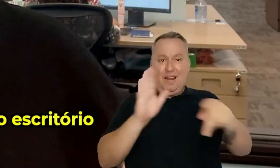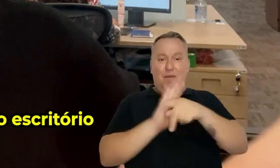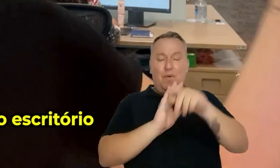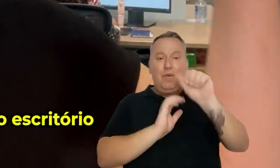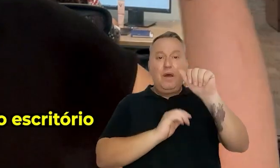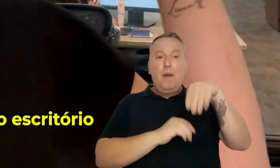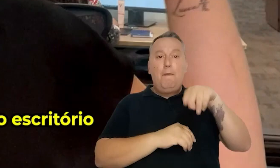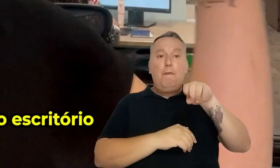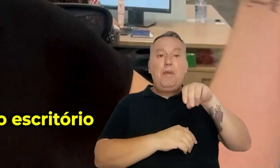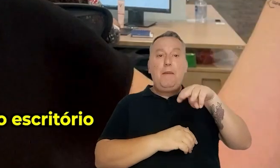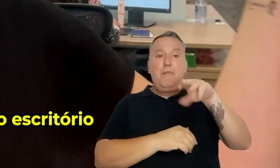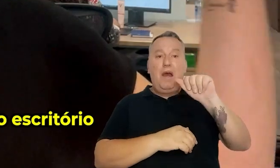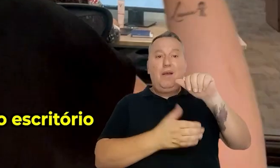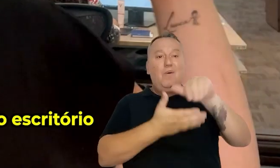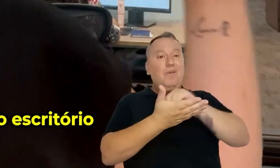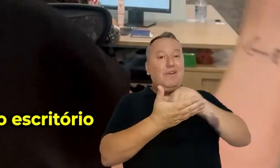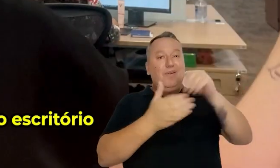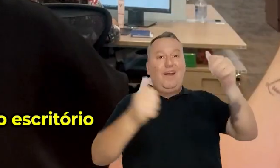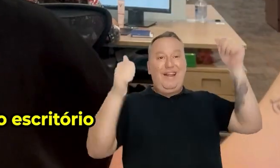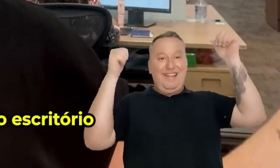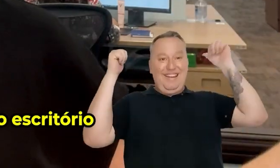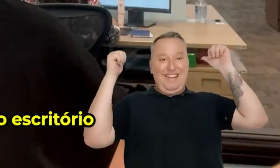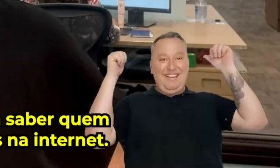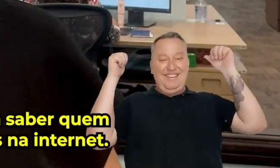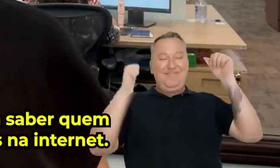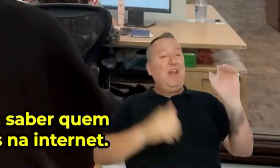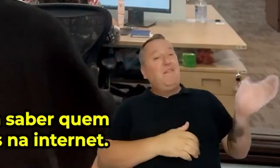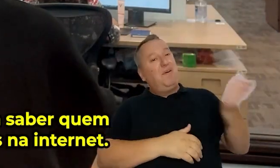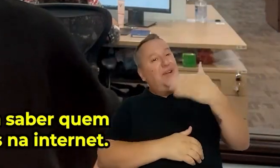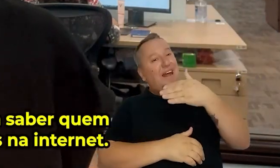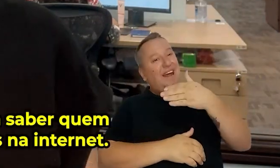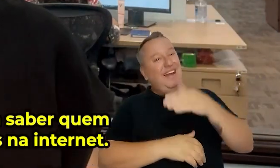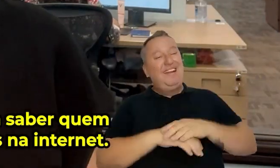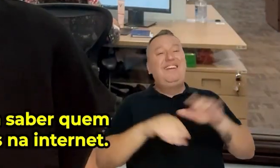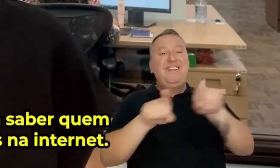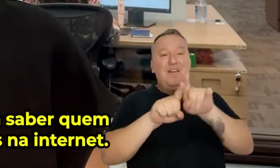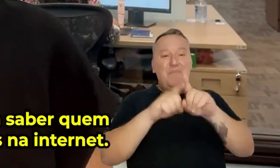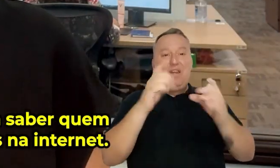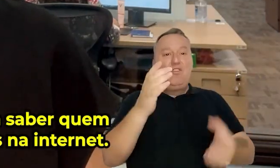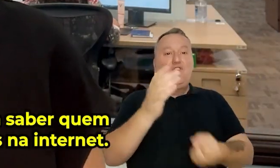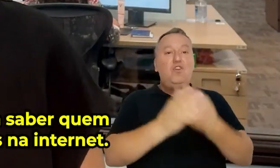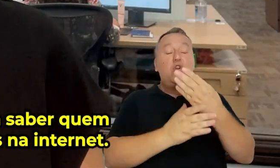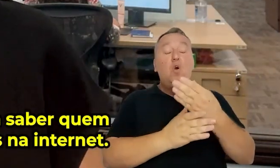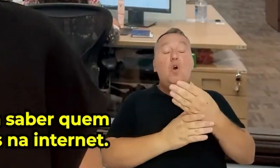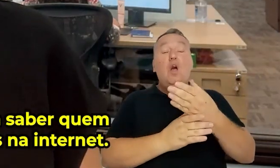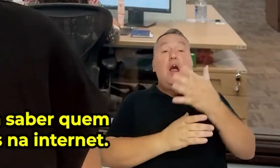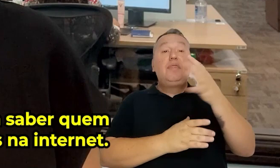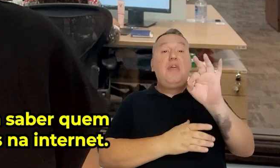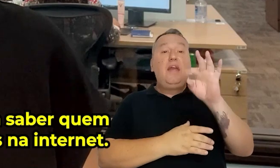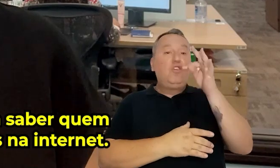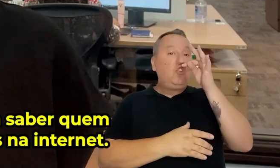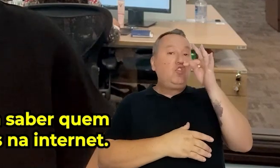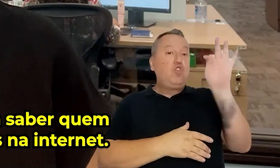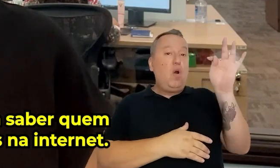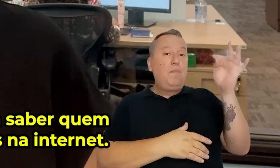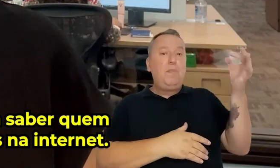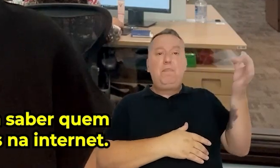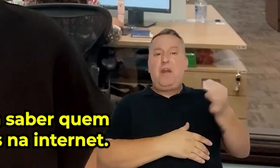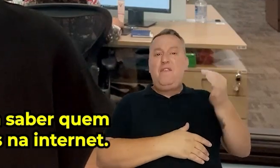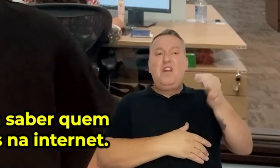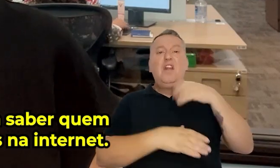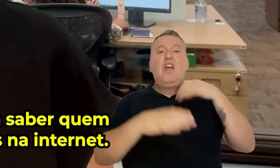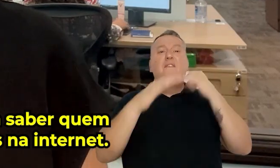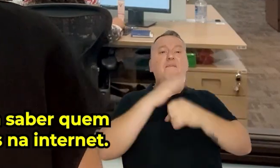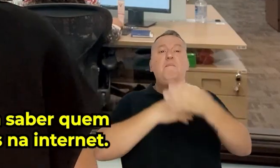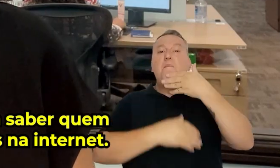Ambima com o escritório logo atrás de mim. Vamos lá? A gente criou um top 10 para saber quem são os bambambãs